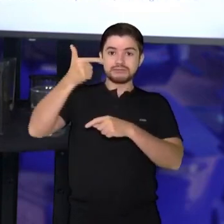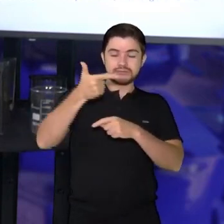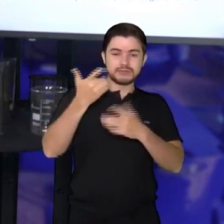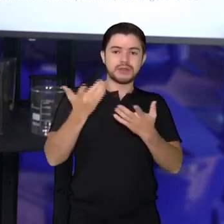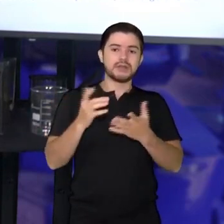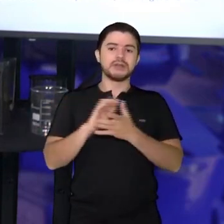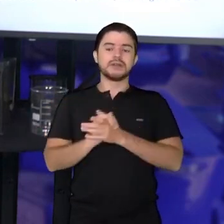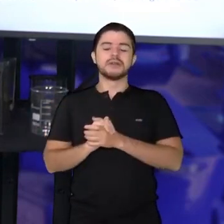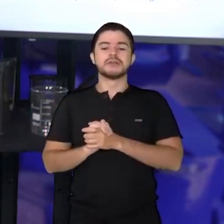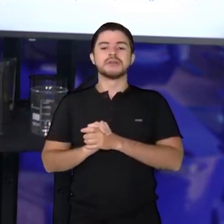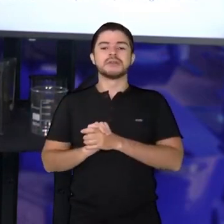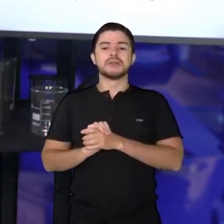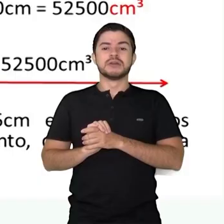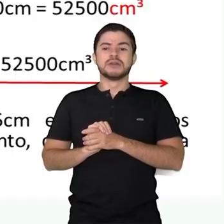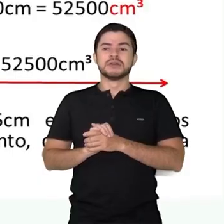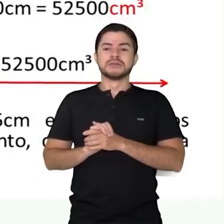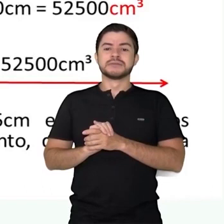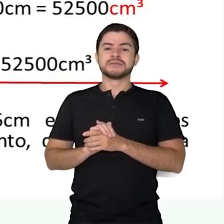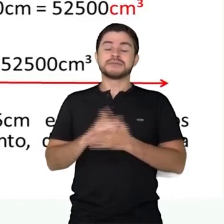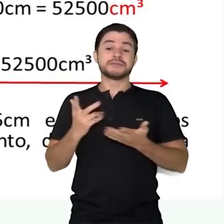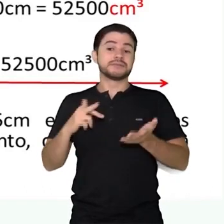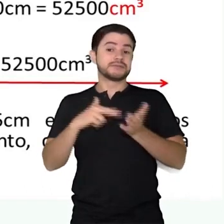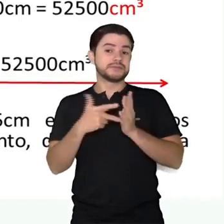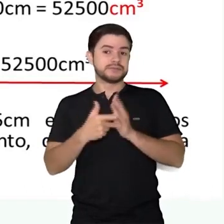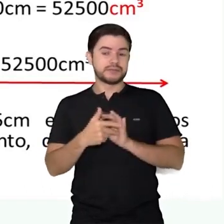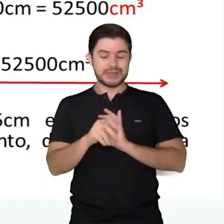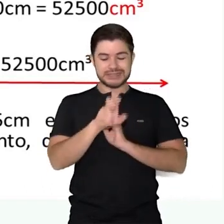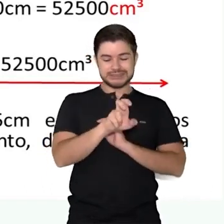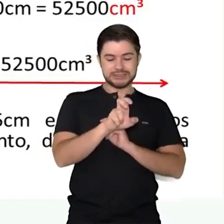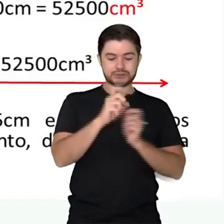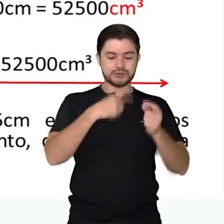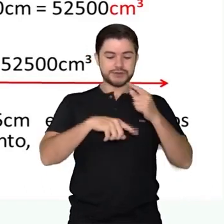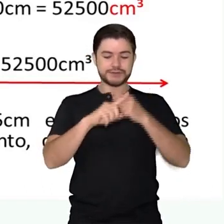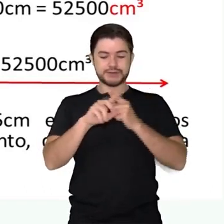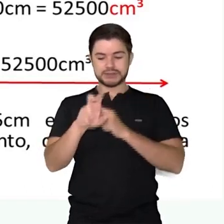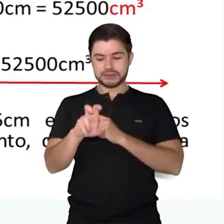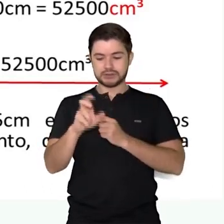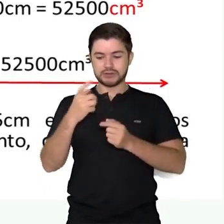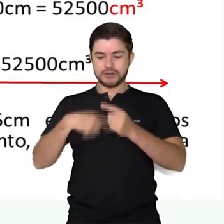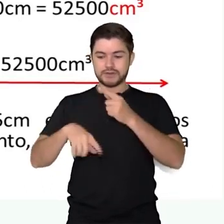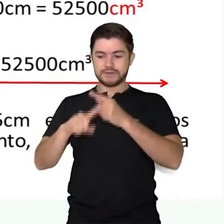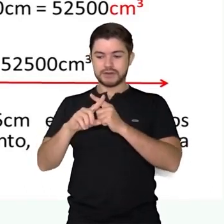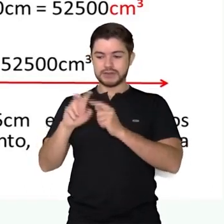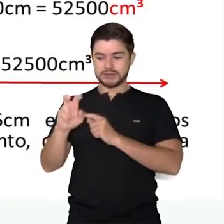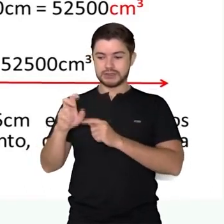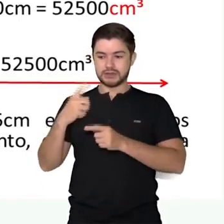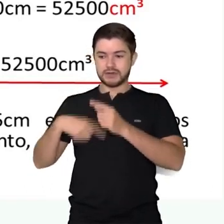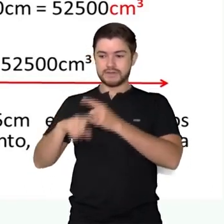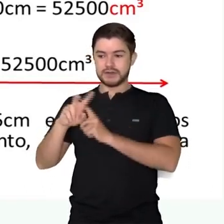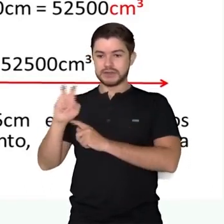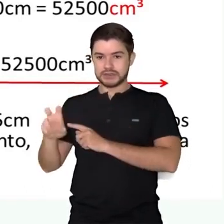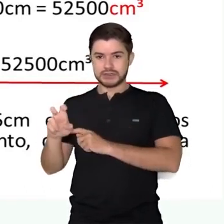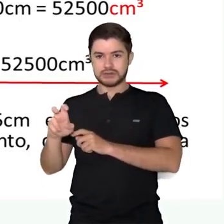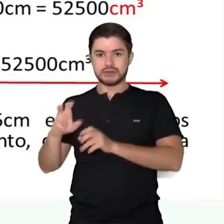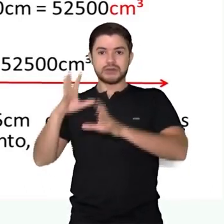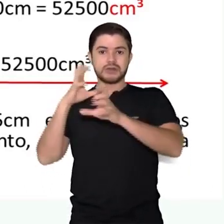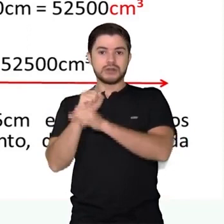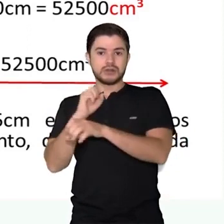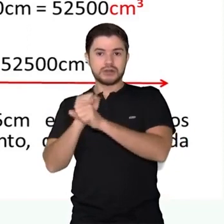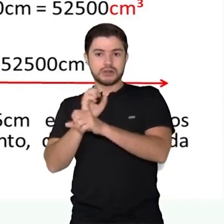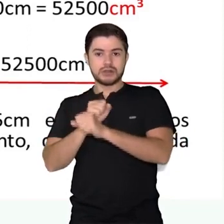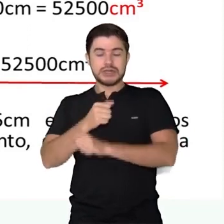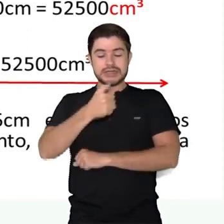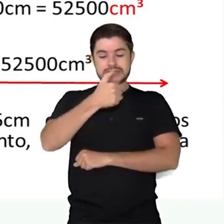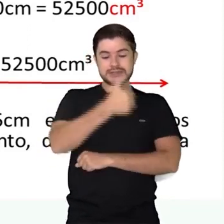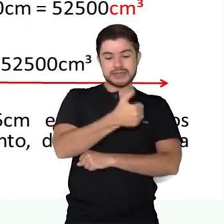ao cubo, né? Que seria 5 vezes 5 vezes 5 e chegamos no 125.